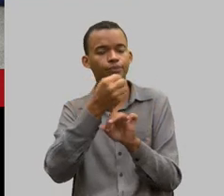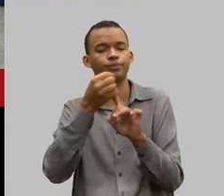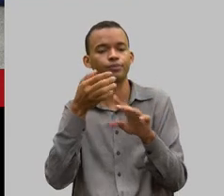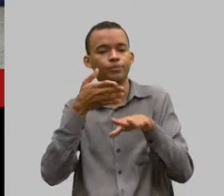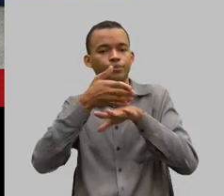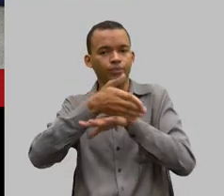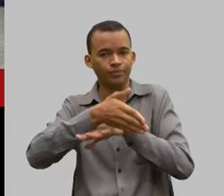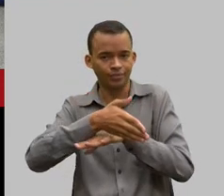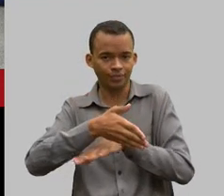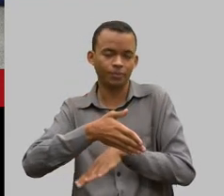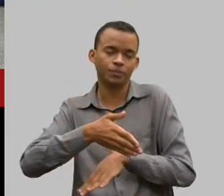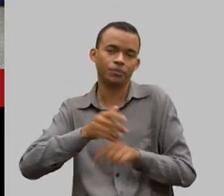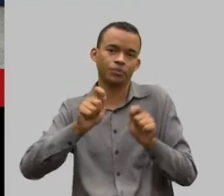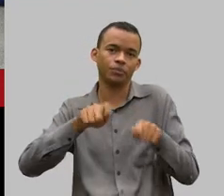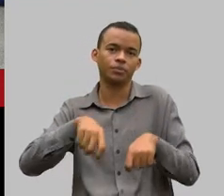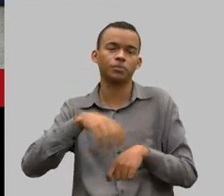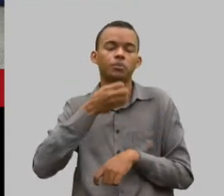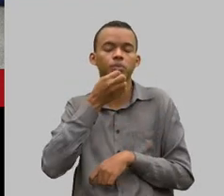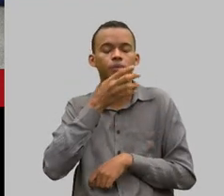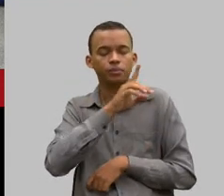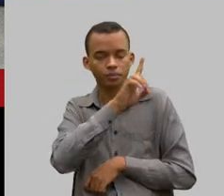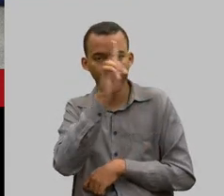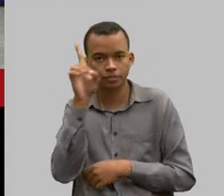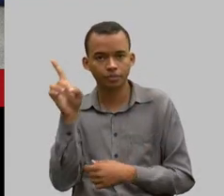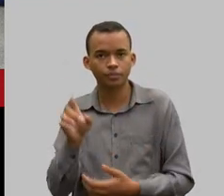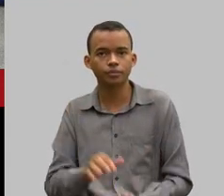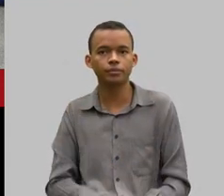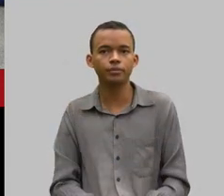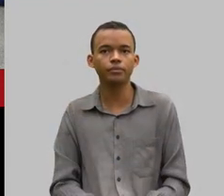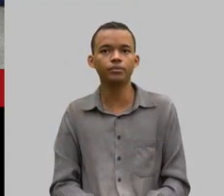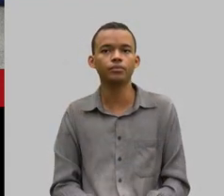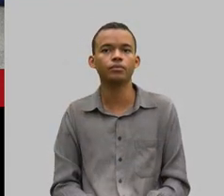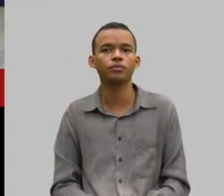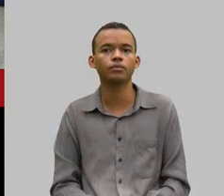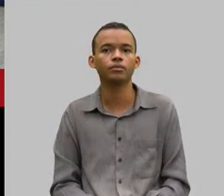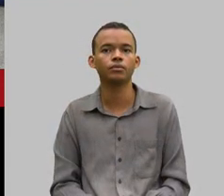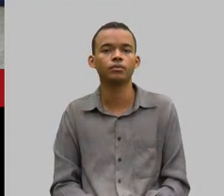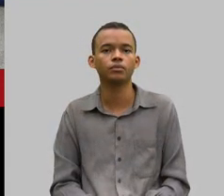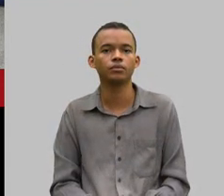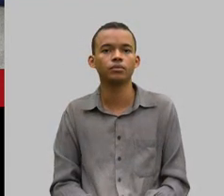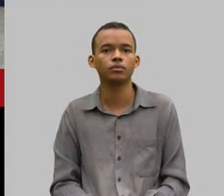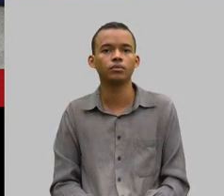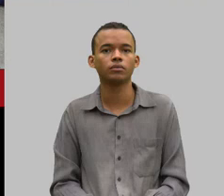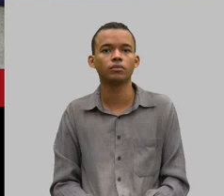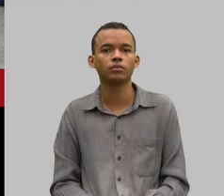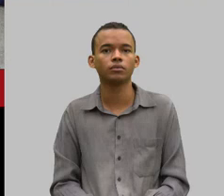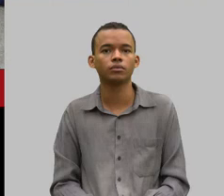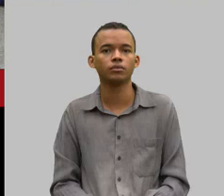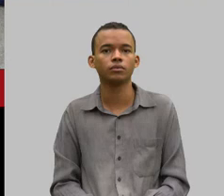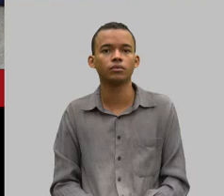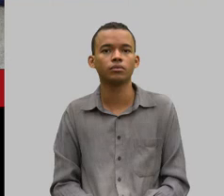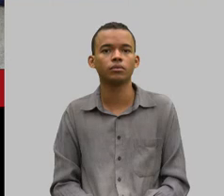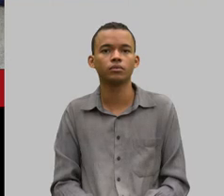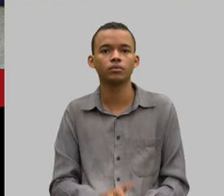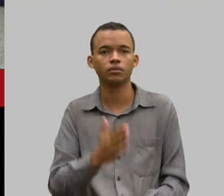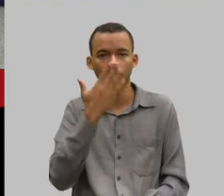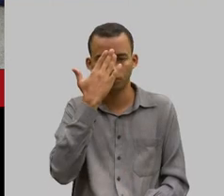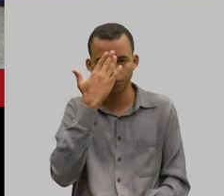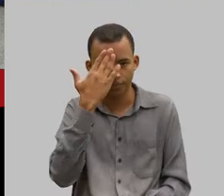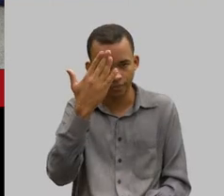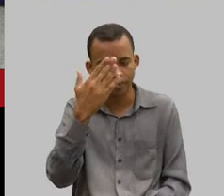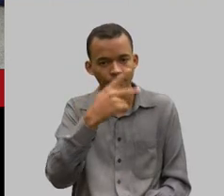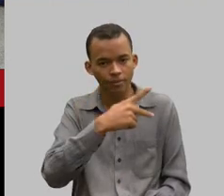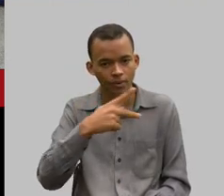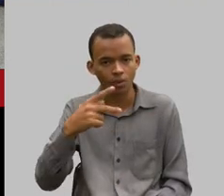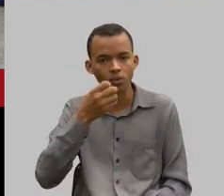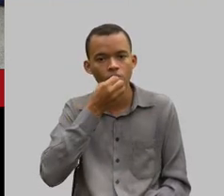obrigado Deputado João Júnior obrigado muito obrigado senhor presidente Boa tarde a todos